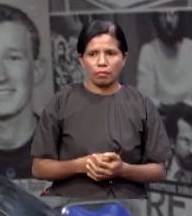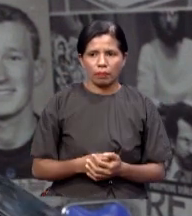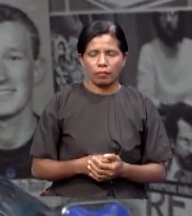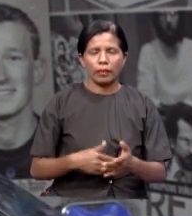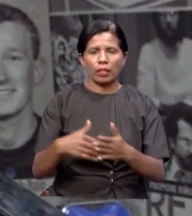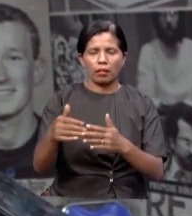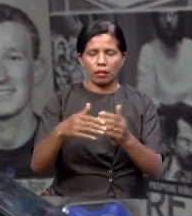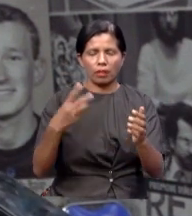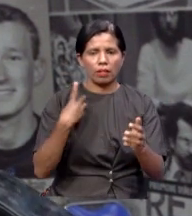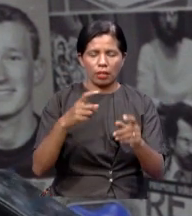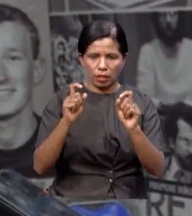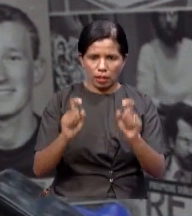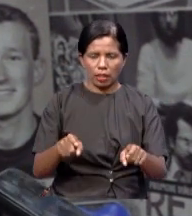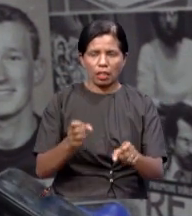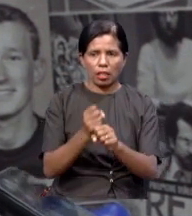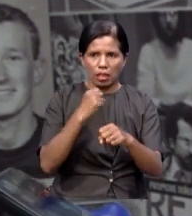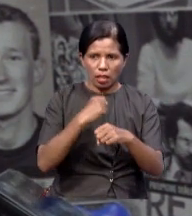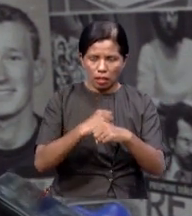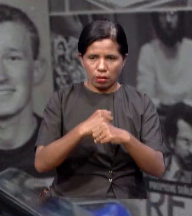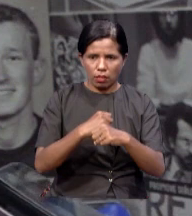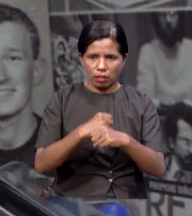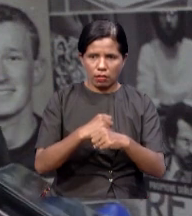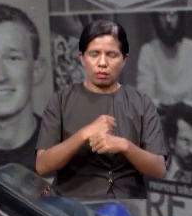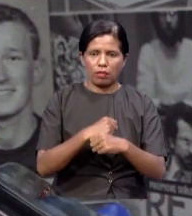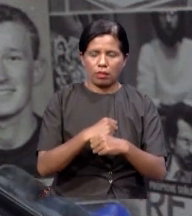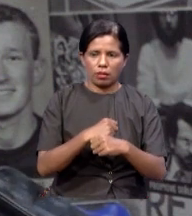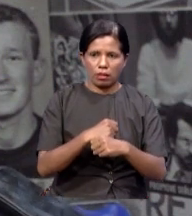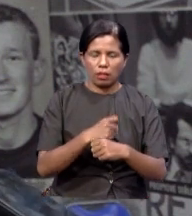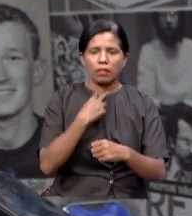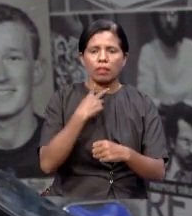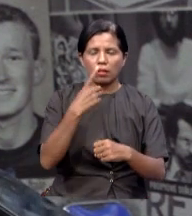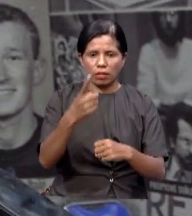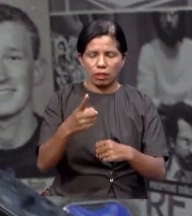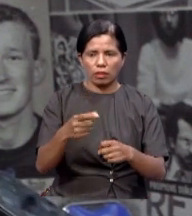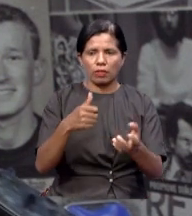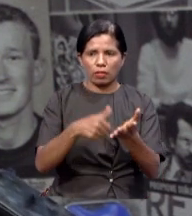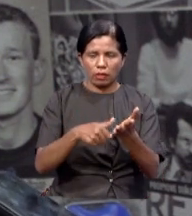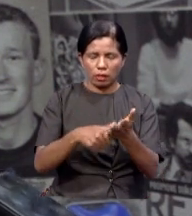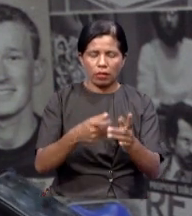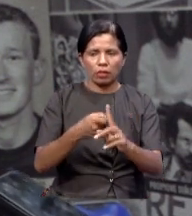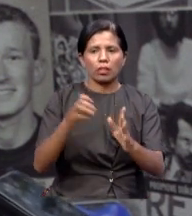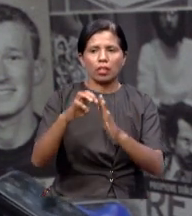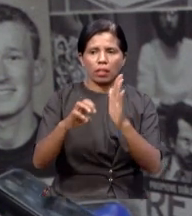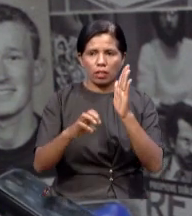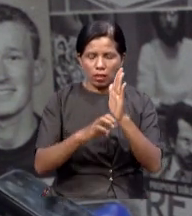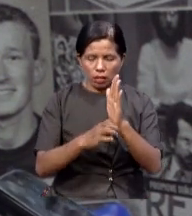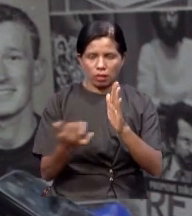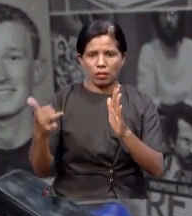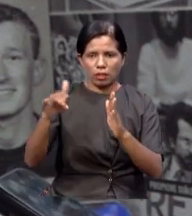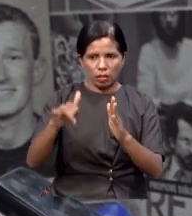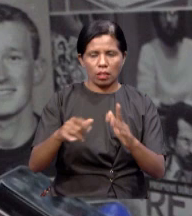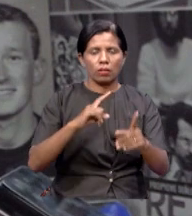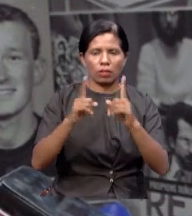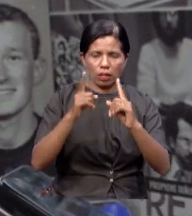Dalaruma tem que haver intervenção ou hatamba convite se a sua entidade está do conselho minha tuba